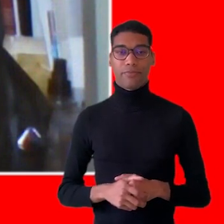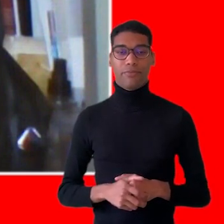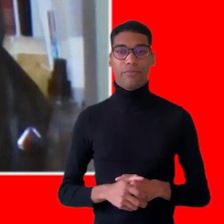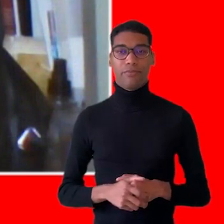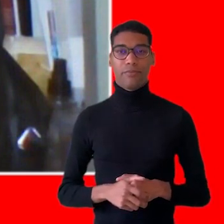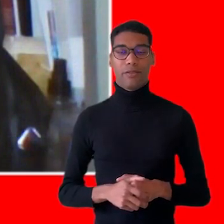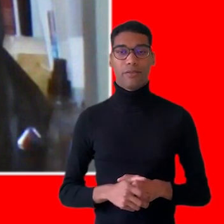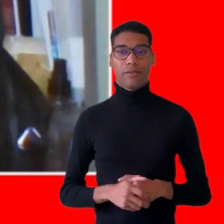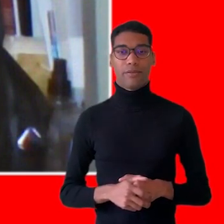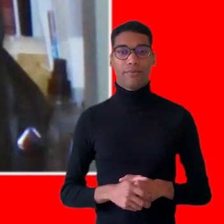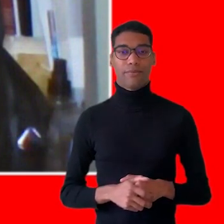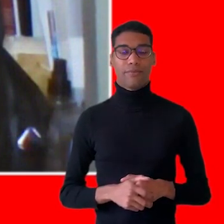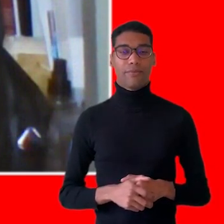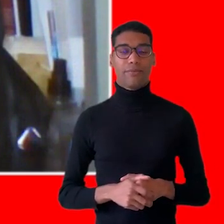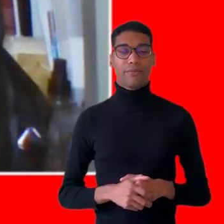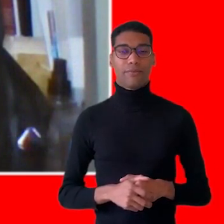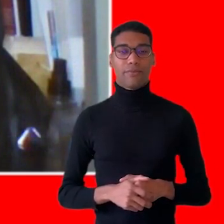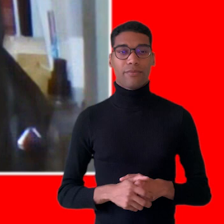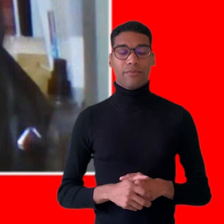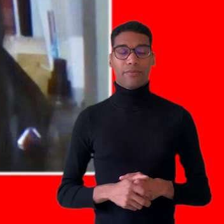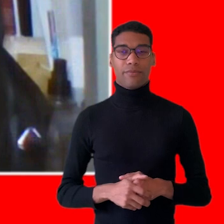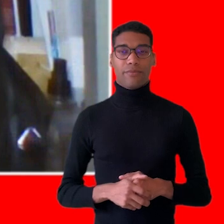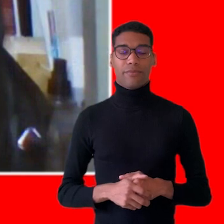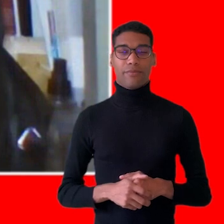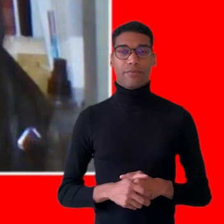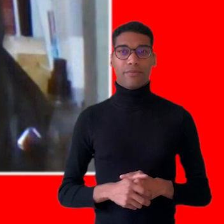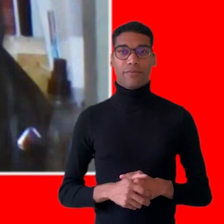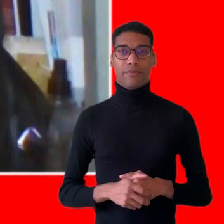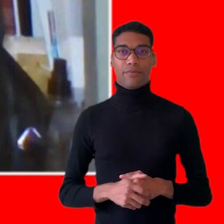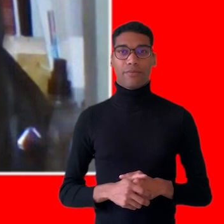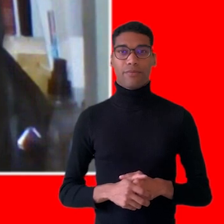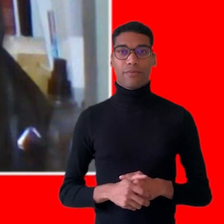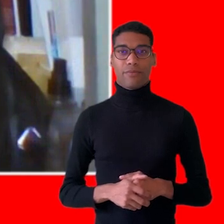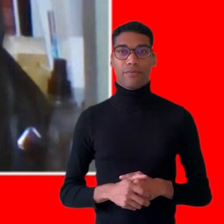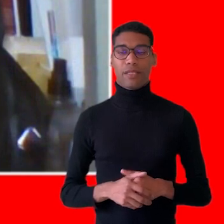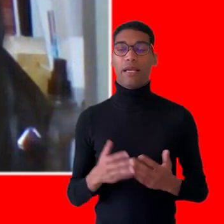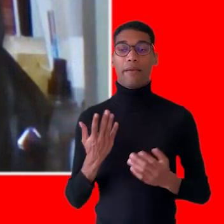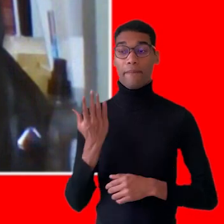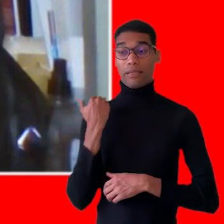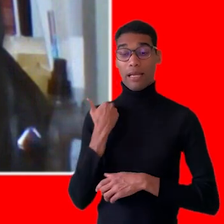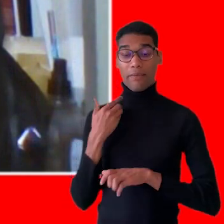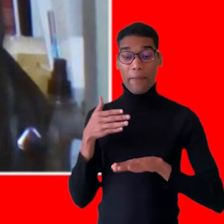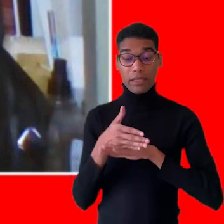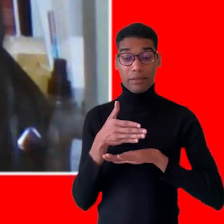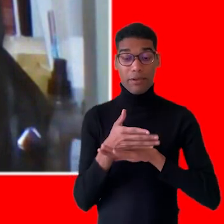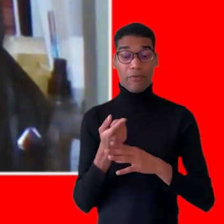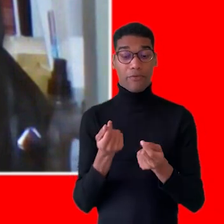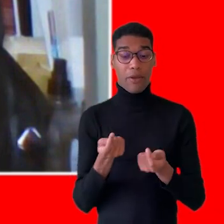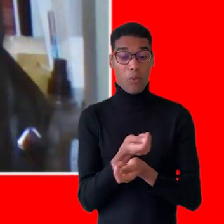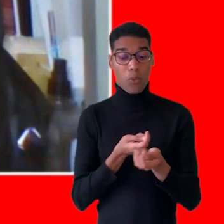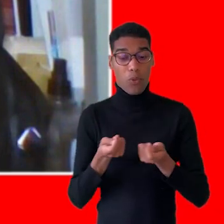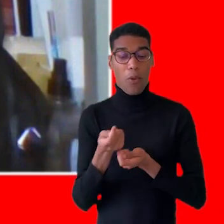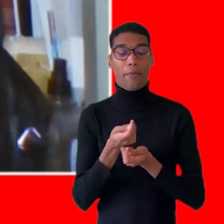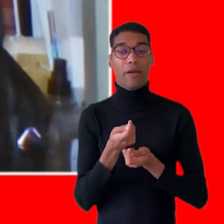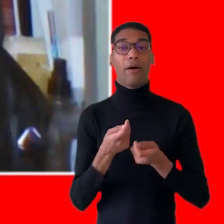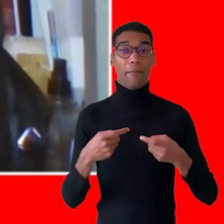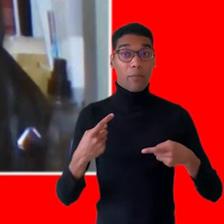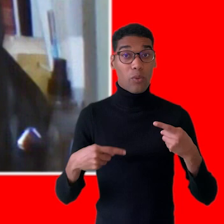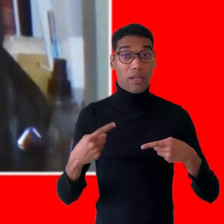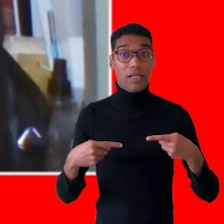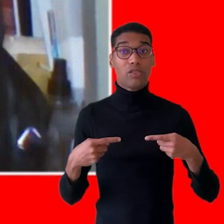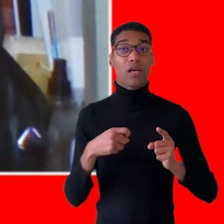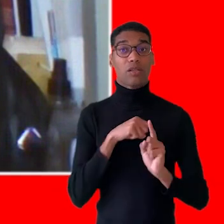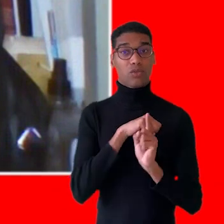e relacionadas a participação econômica,